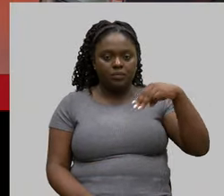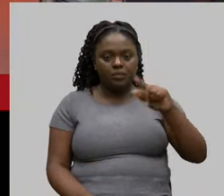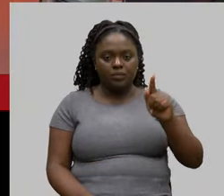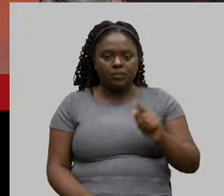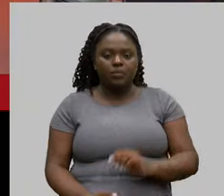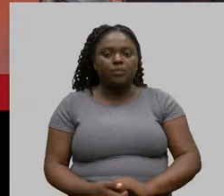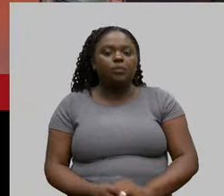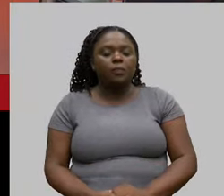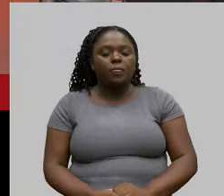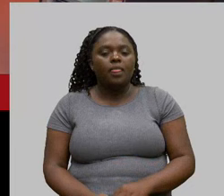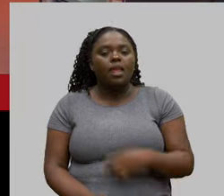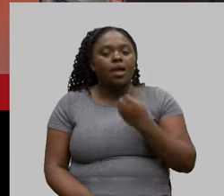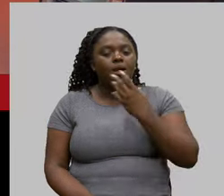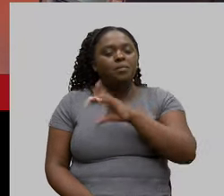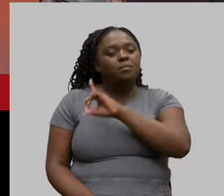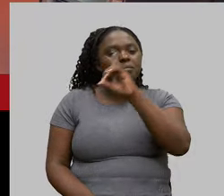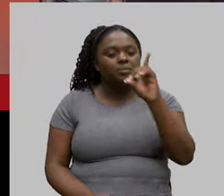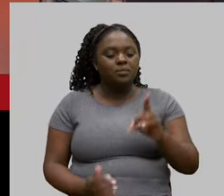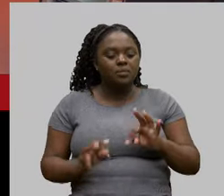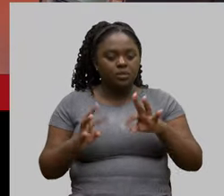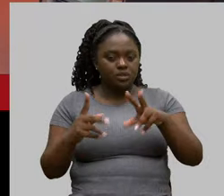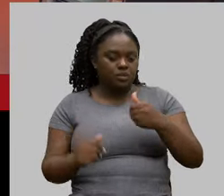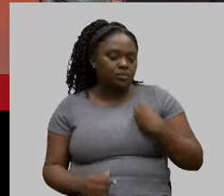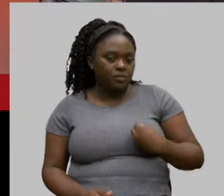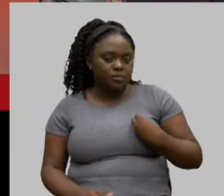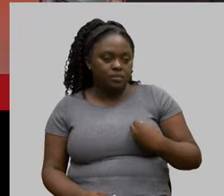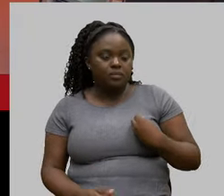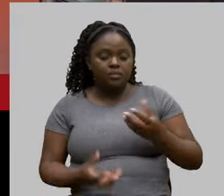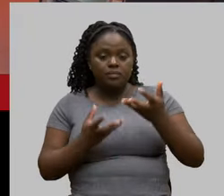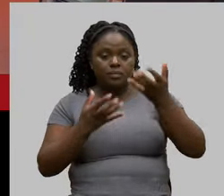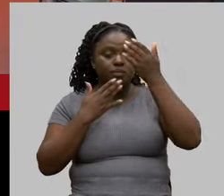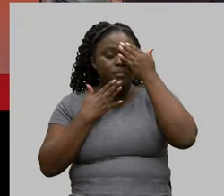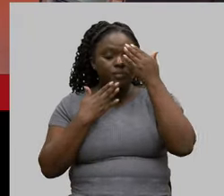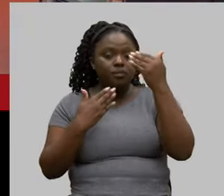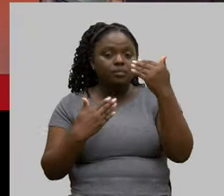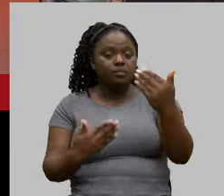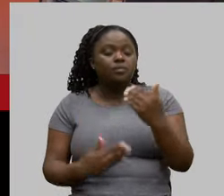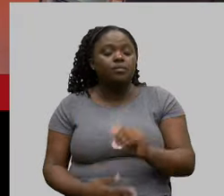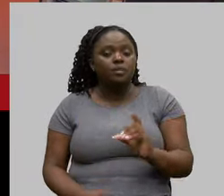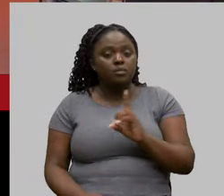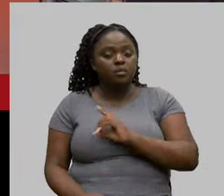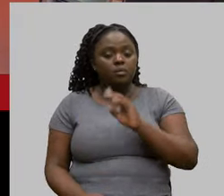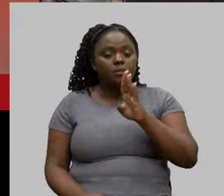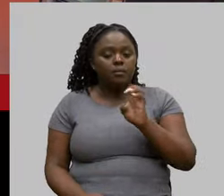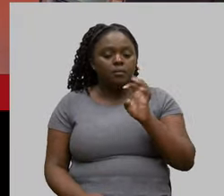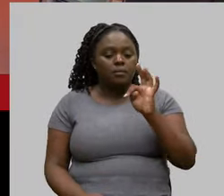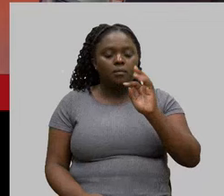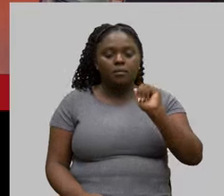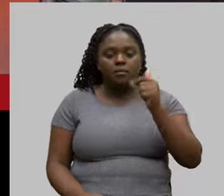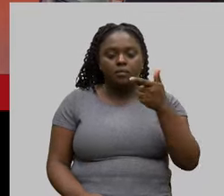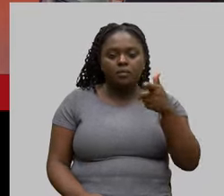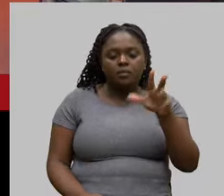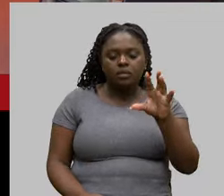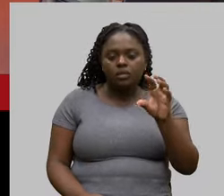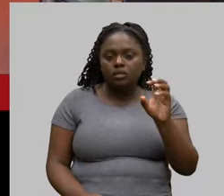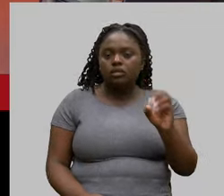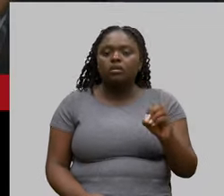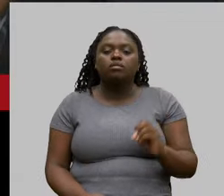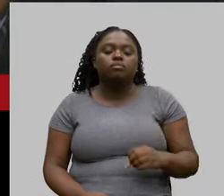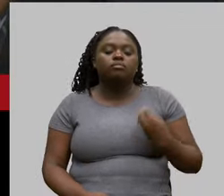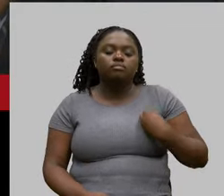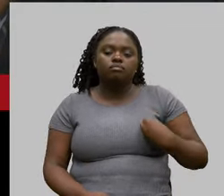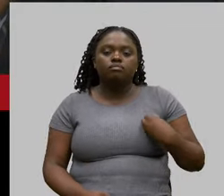presentes eh queria agradecer aqui o deputado Betão pelo convite a oabmg realizado para participar deste debate público